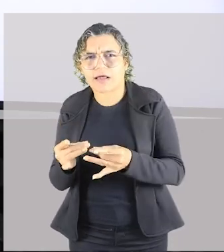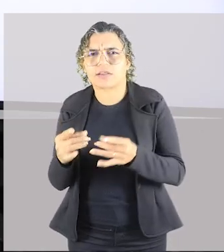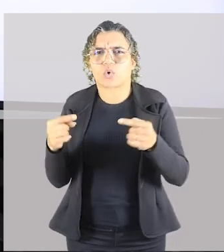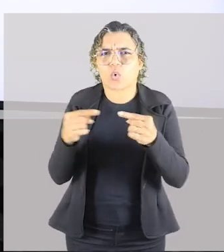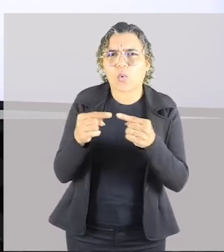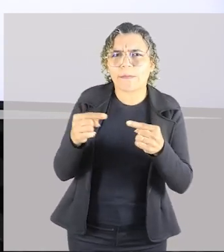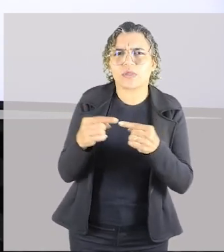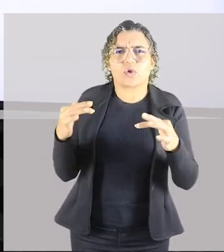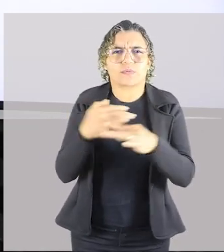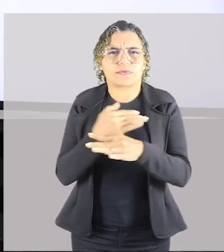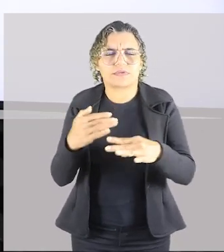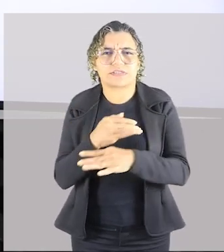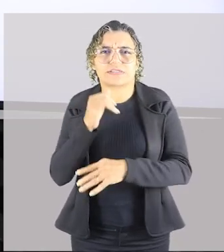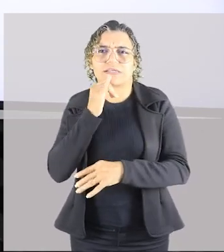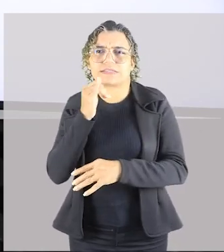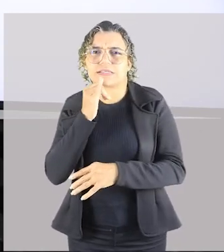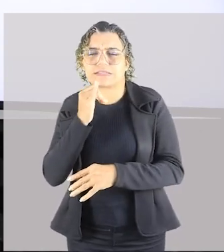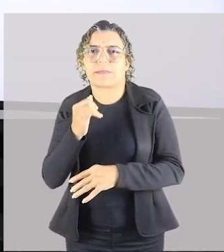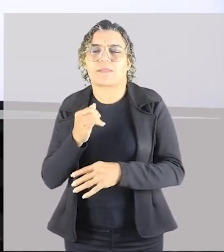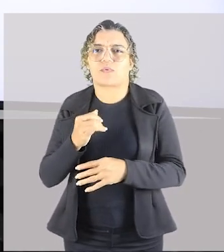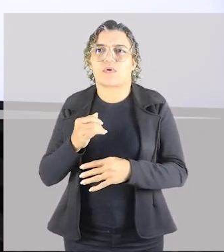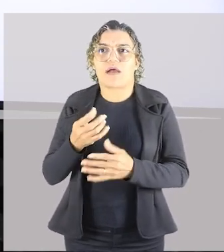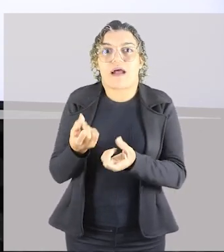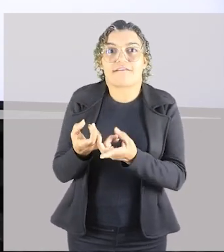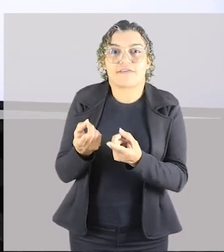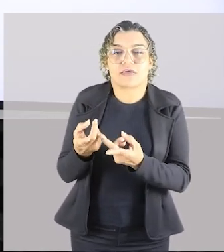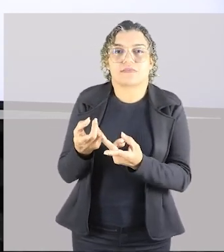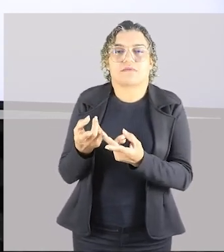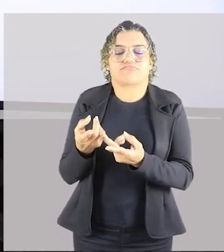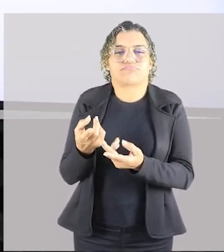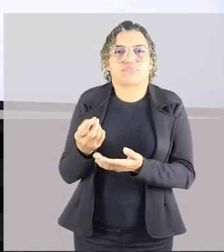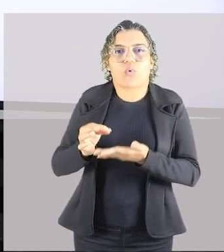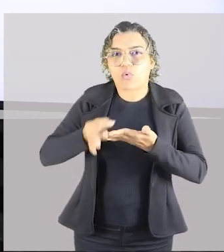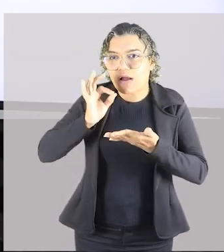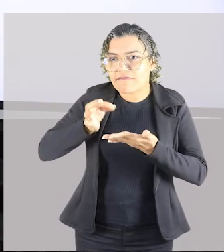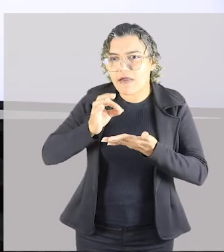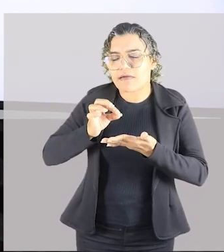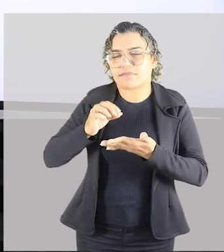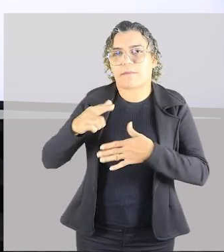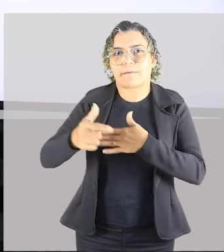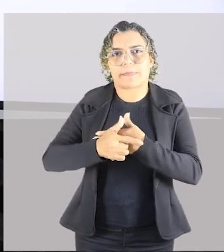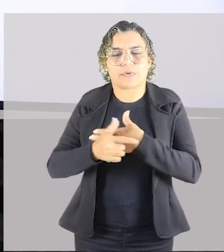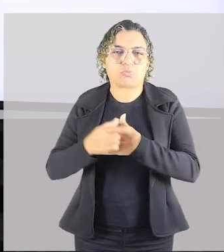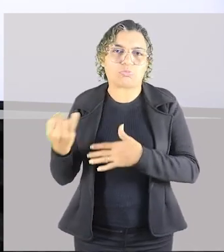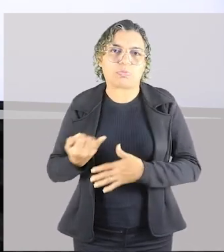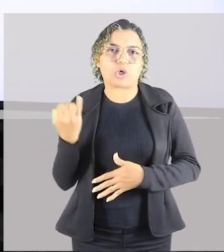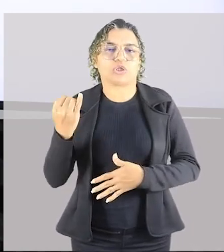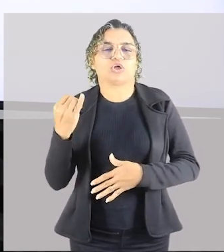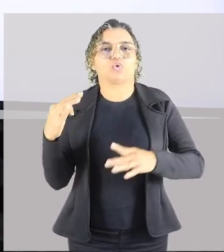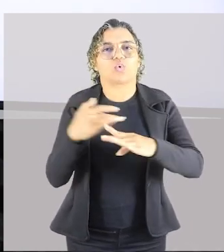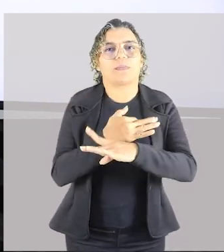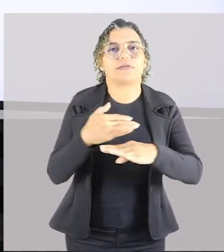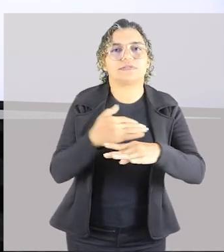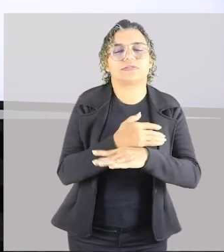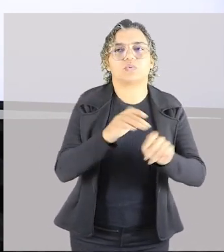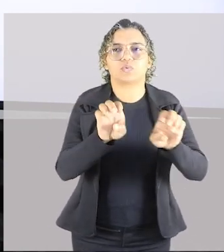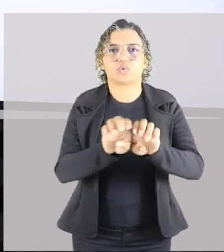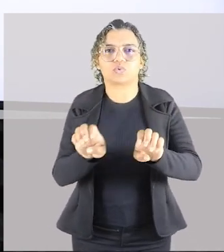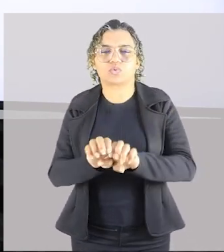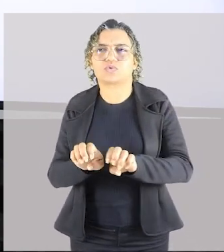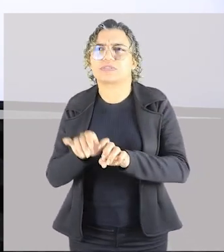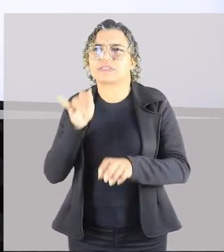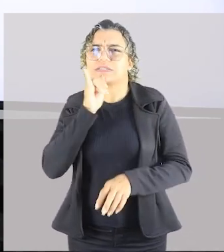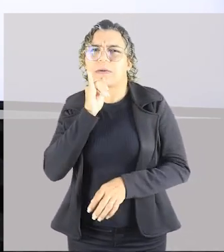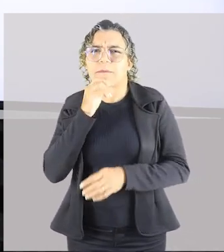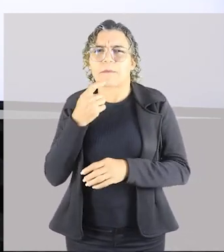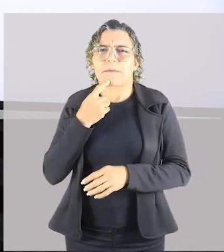uma vez pelos ciclos econômicos. O ciclo do café, por exemplo, ele vai ter um papel muito importante na urbanização de estruturas próximas ao eixo São